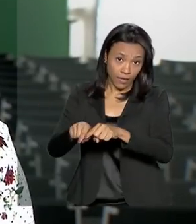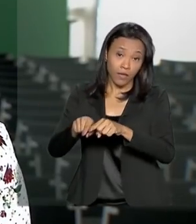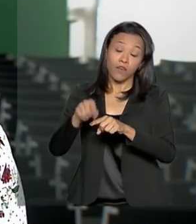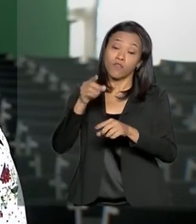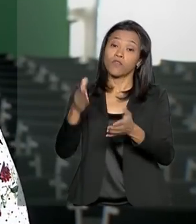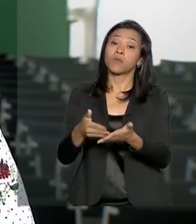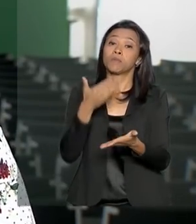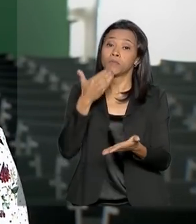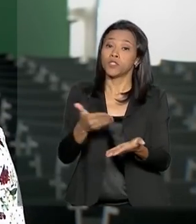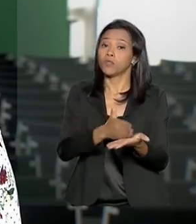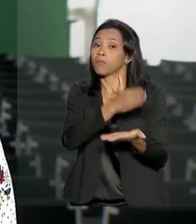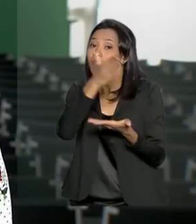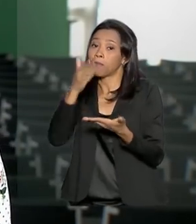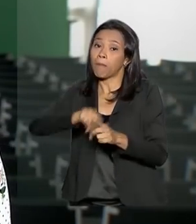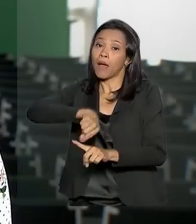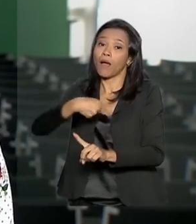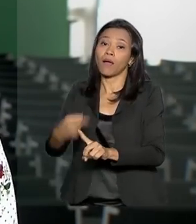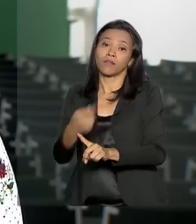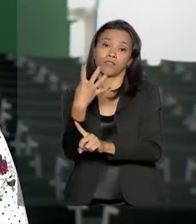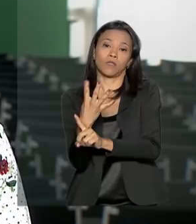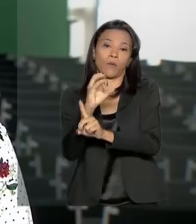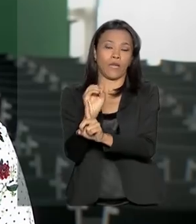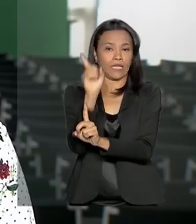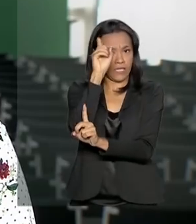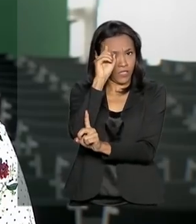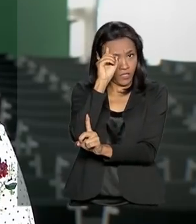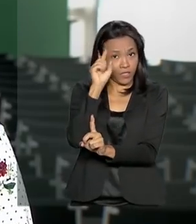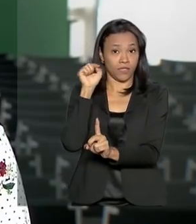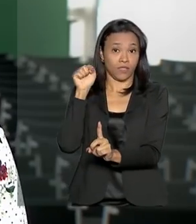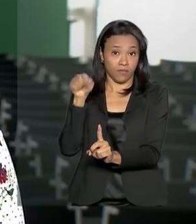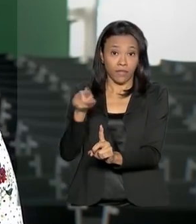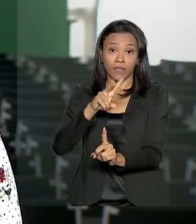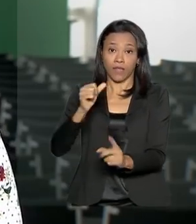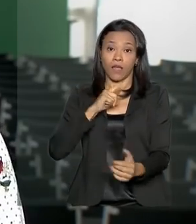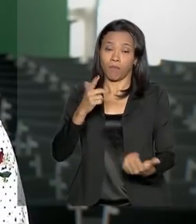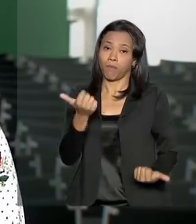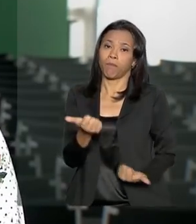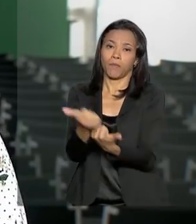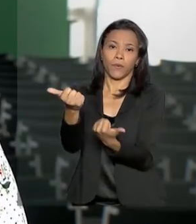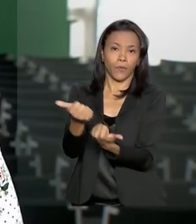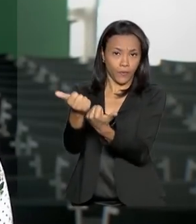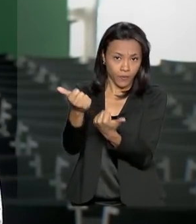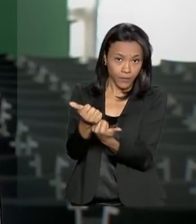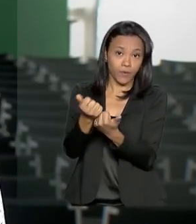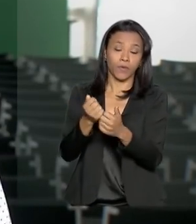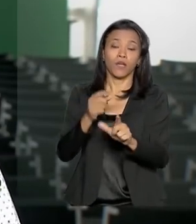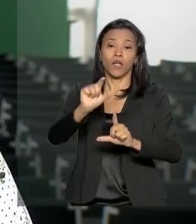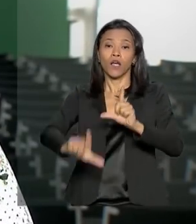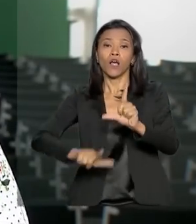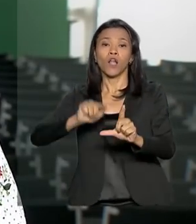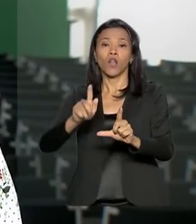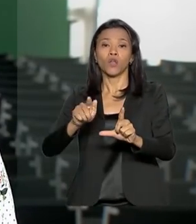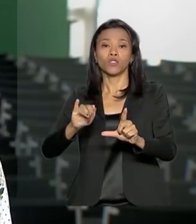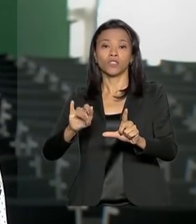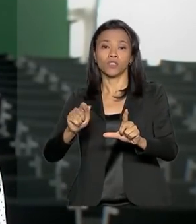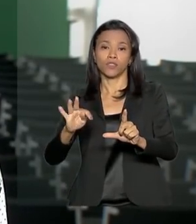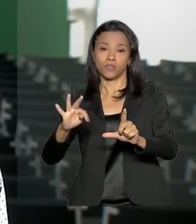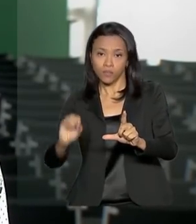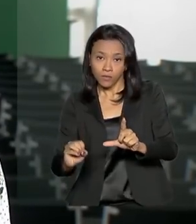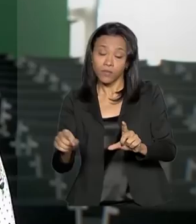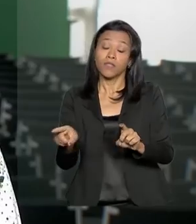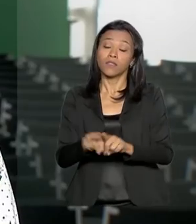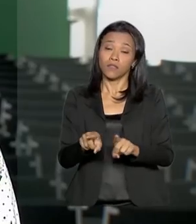prorrogada por mais 45 dias a operação terá o apoio Logístico e a supervisão dos órgãos de Administração